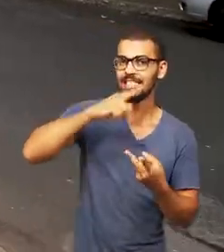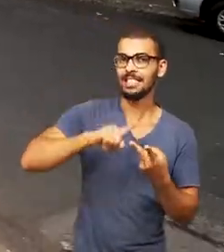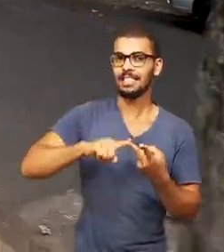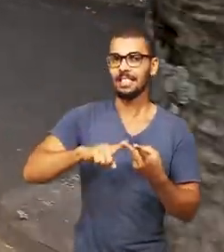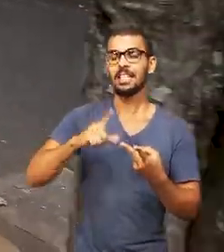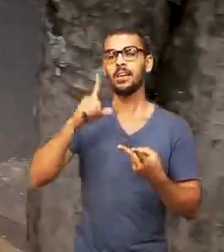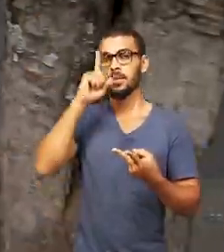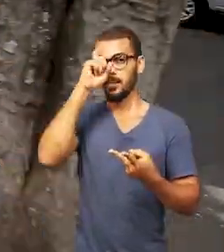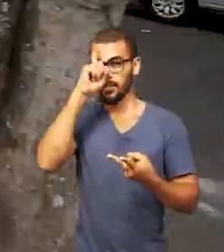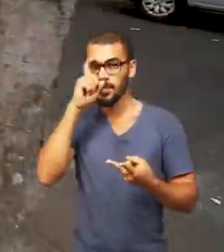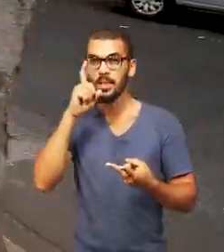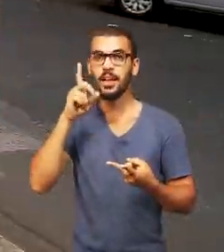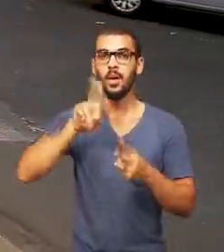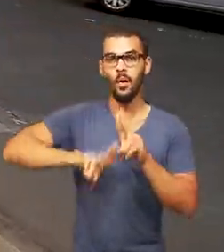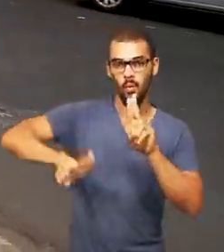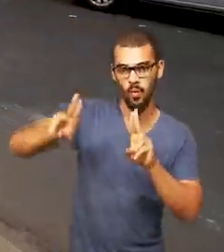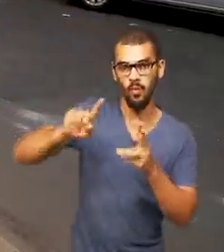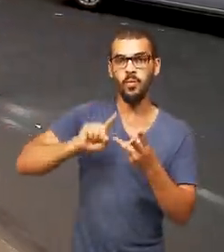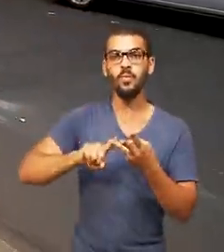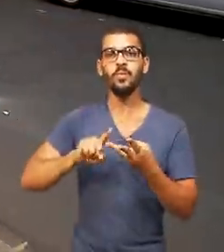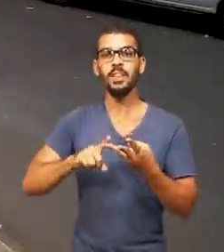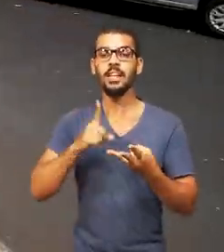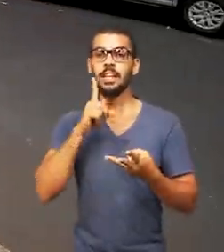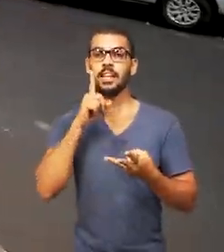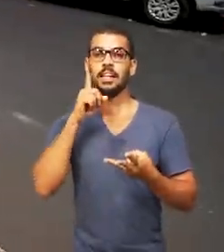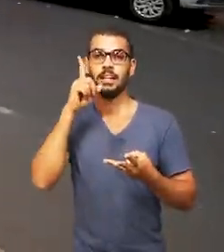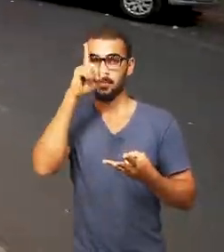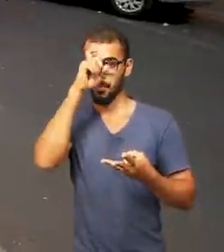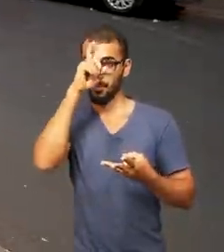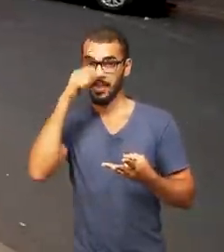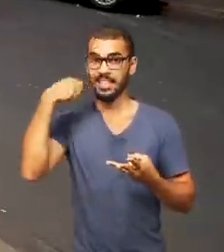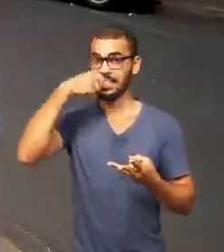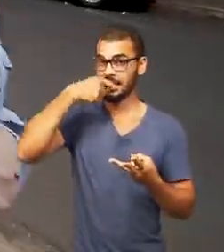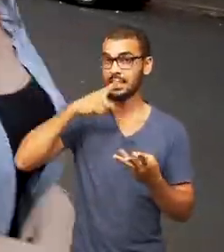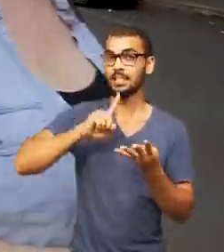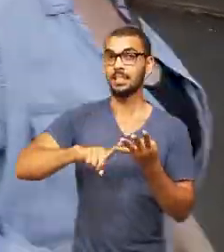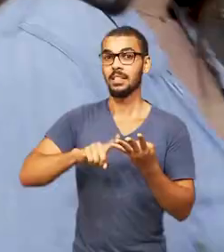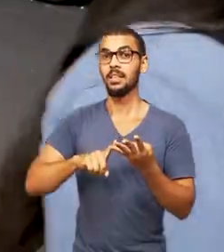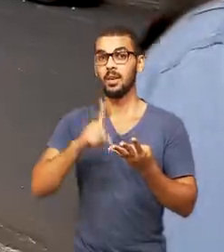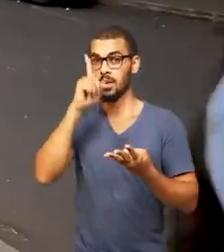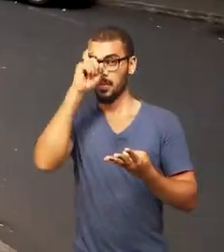Uberlândia, o Hospital Veterinário, o Hospital do Câncer e o Hospital Odontológico.